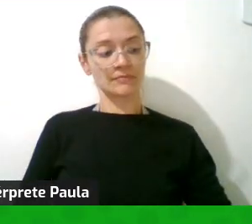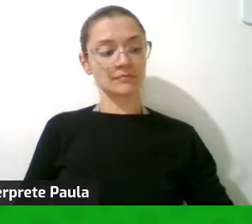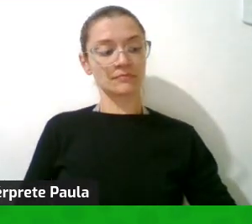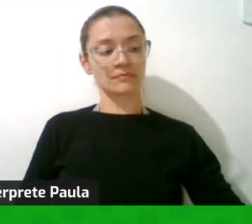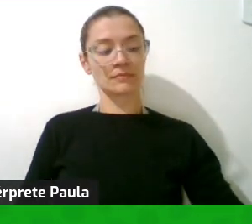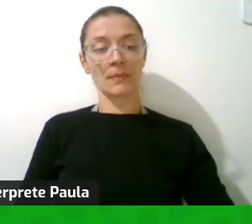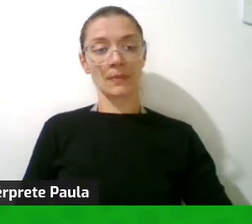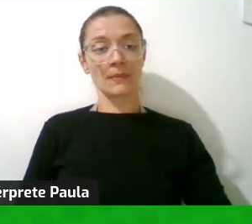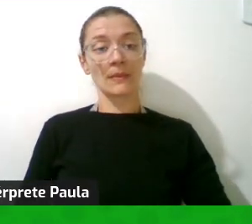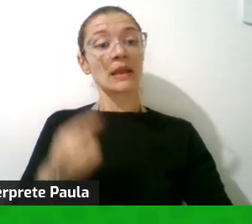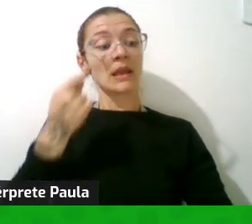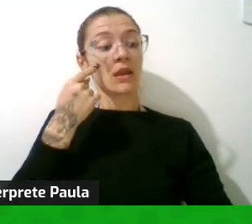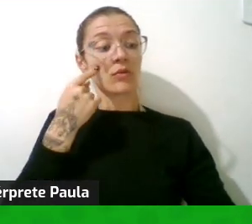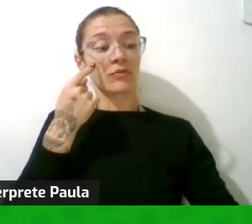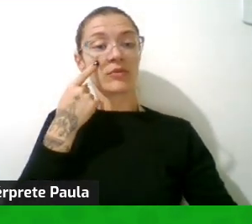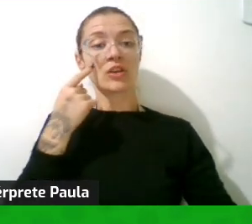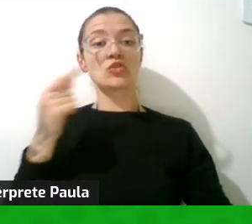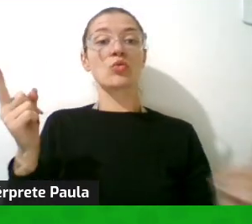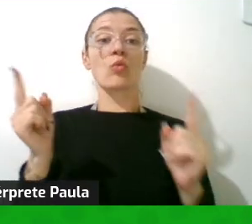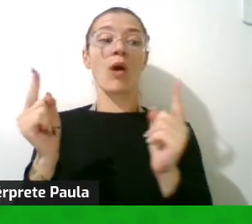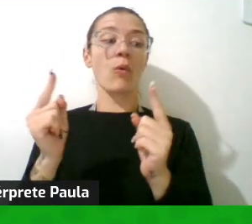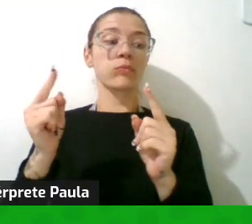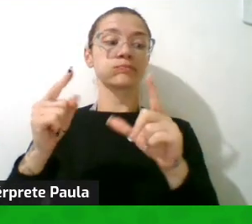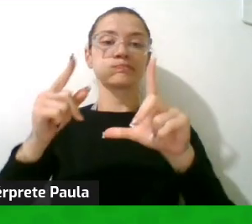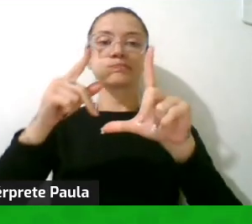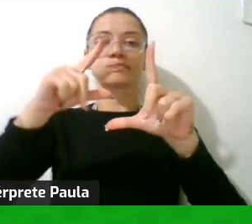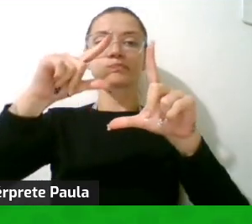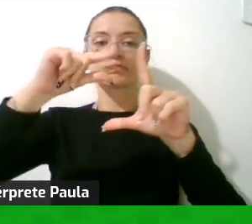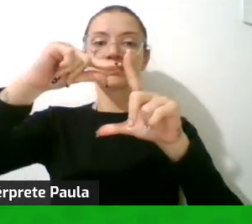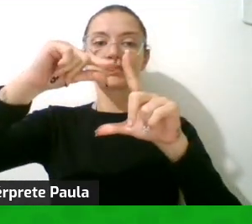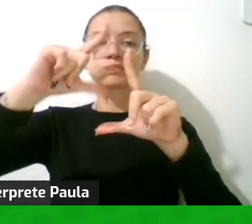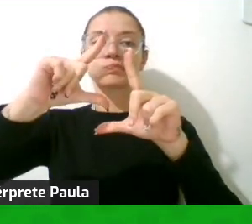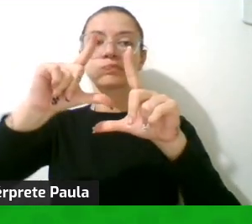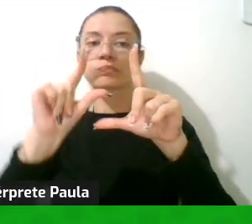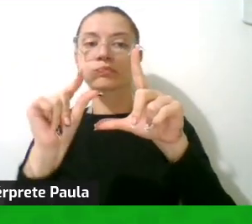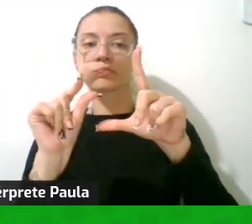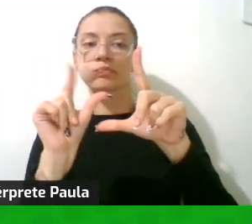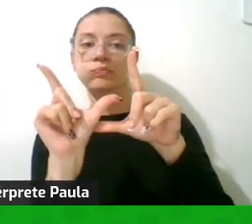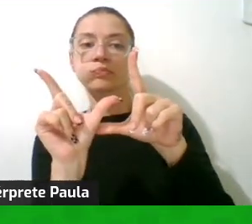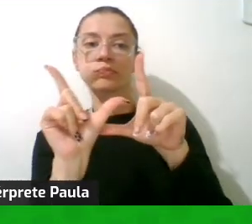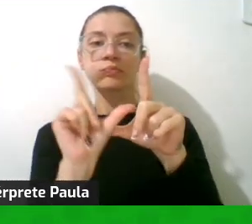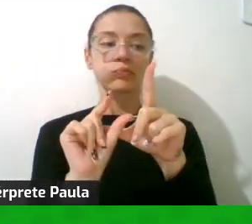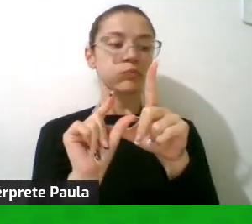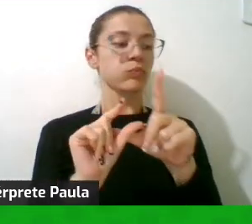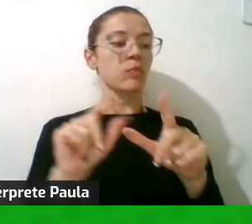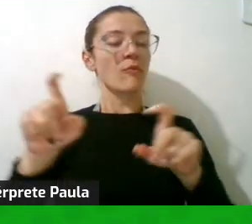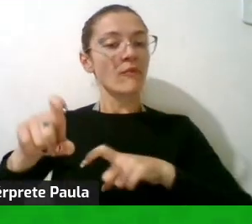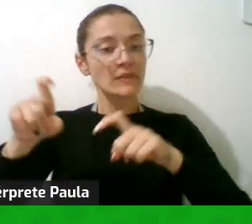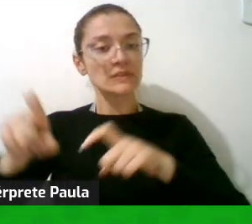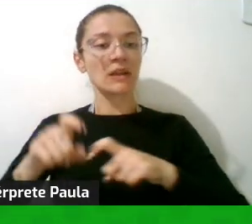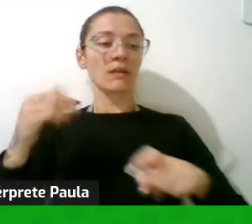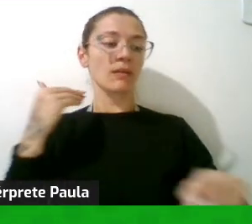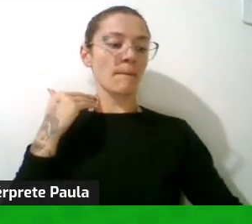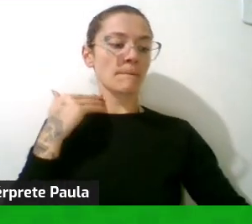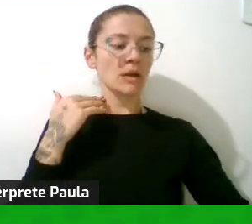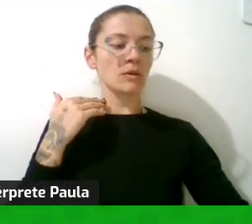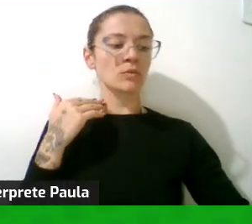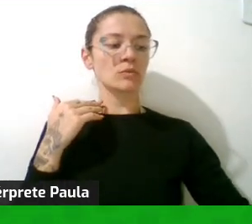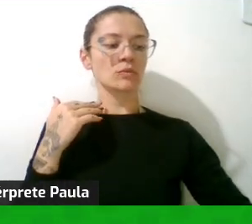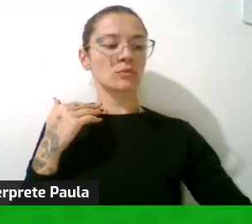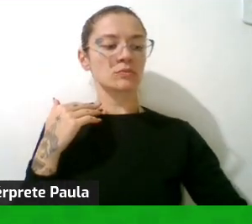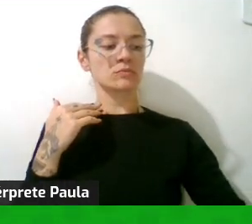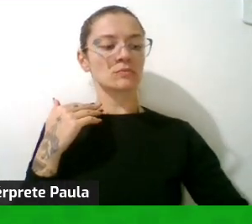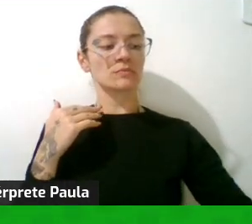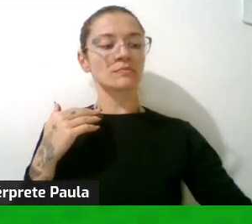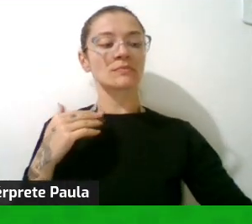vejo a fatia maior está presente no agro, minha fatia menor está presente em banco, a minha... Então, eu consigo olhar ali e entender